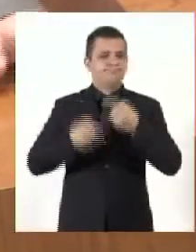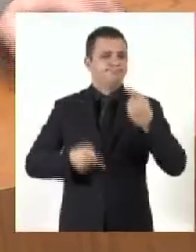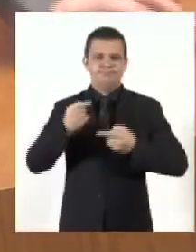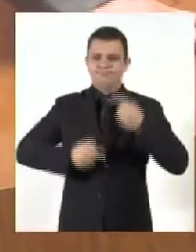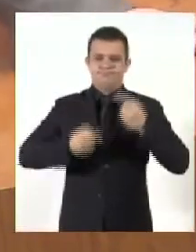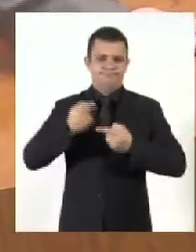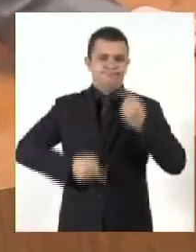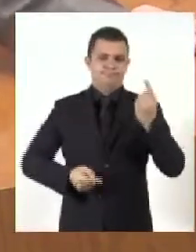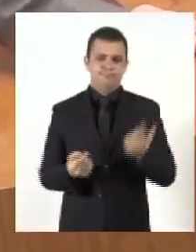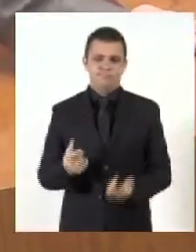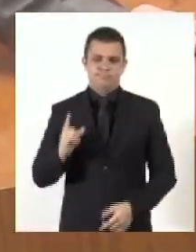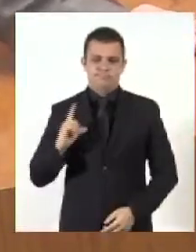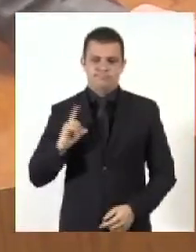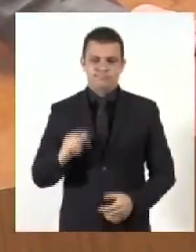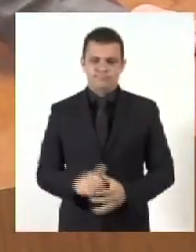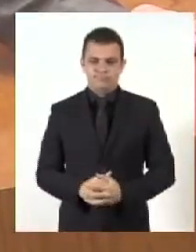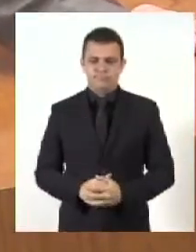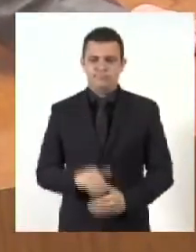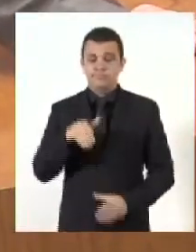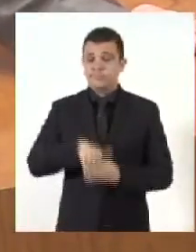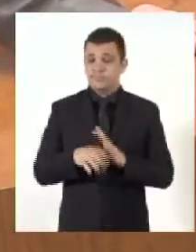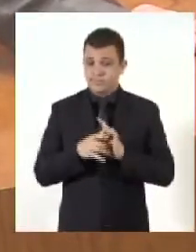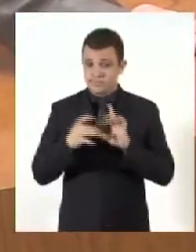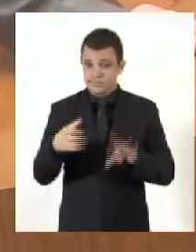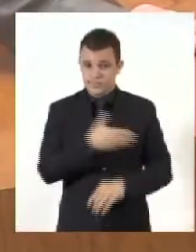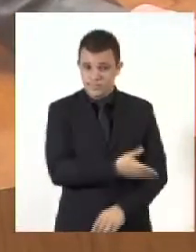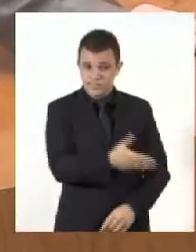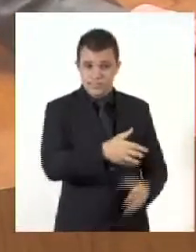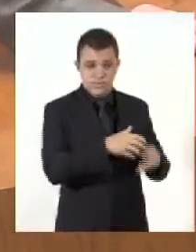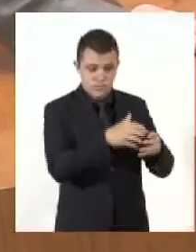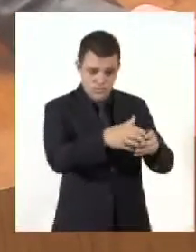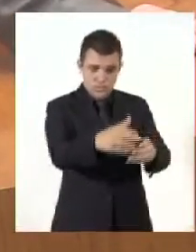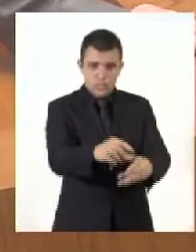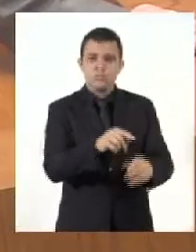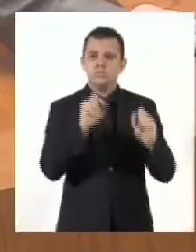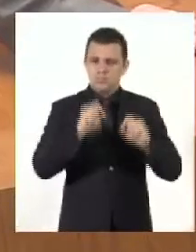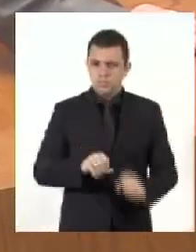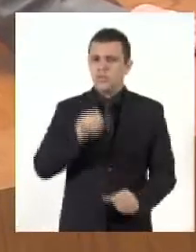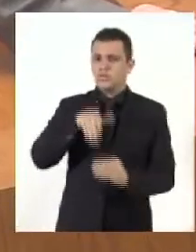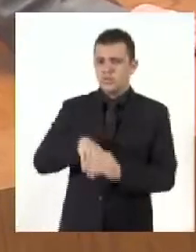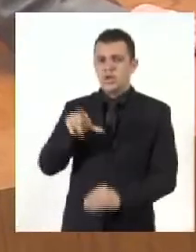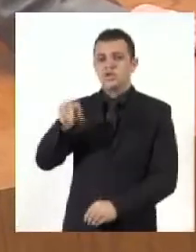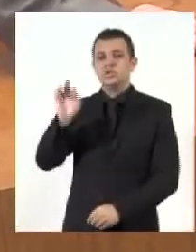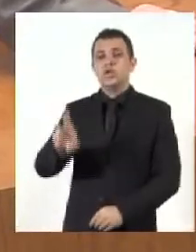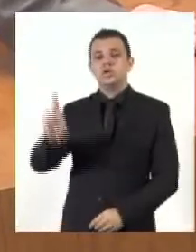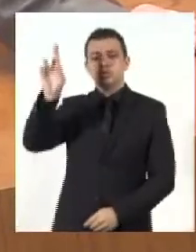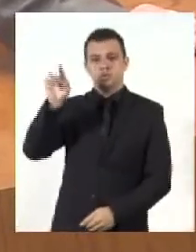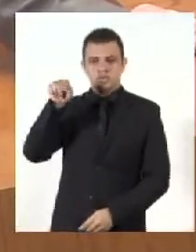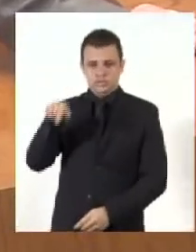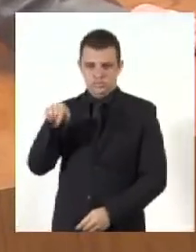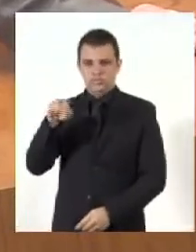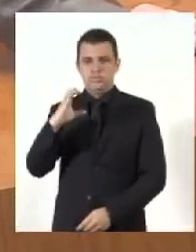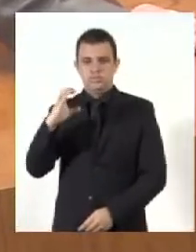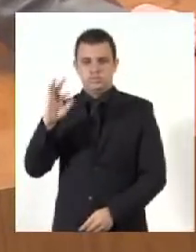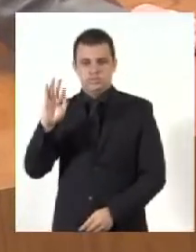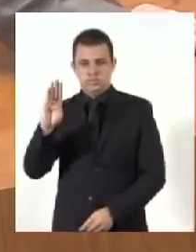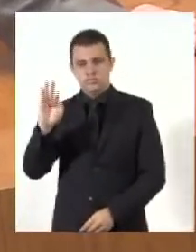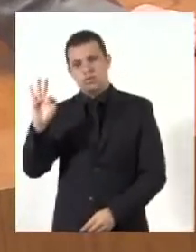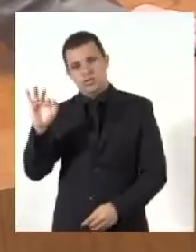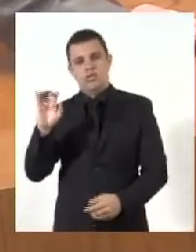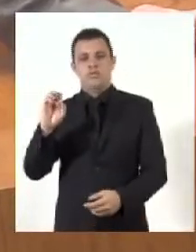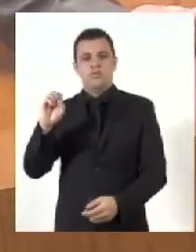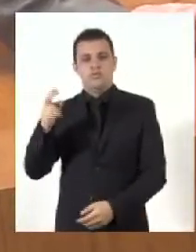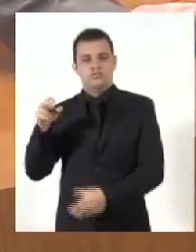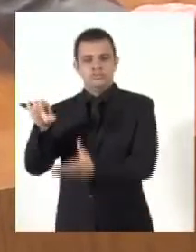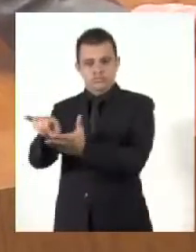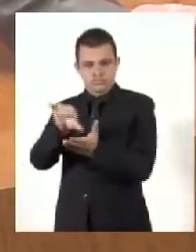Democrática e de forma ilusória, os clubes têm direito a voto nas eleições do dirigente dessas entidades. Seus